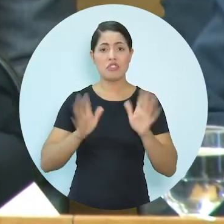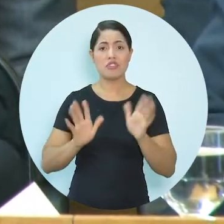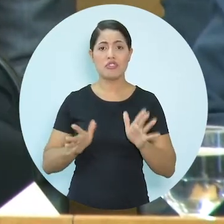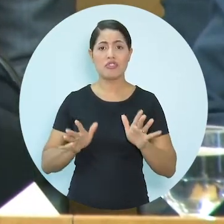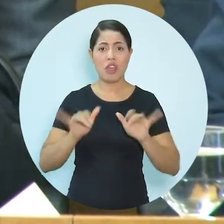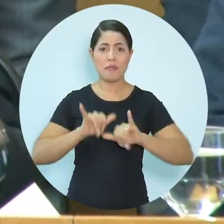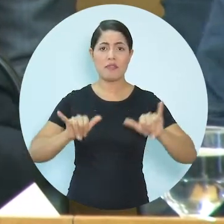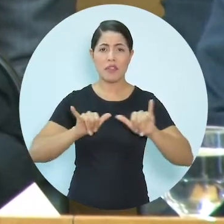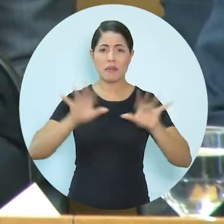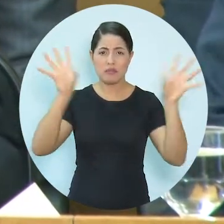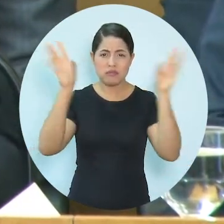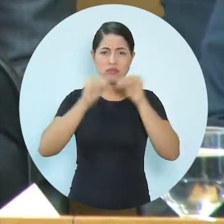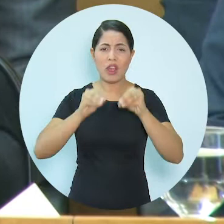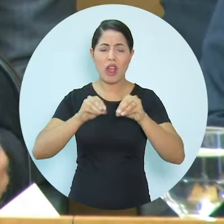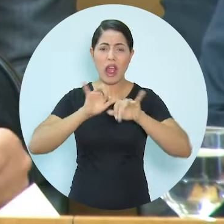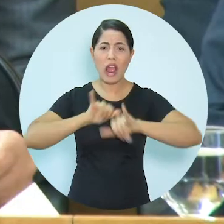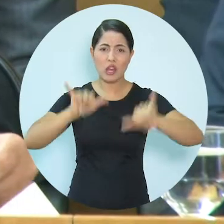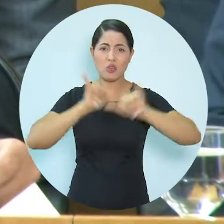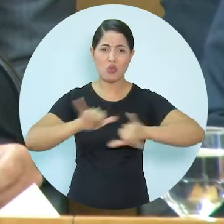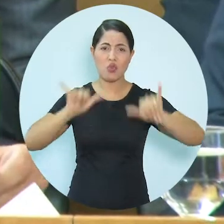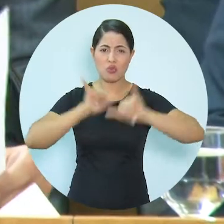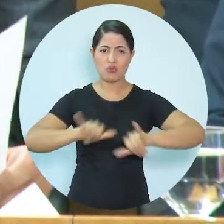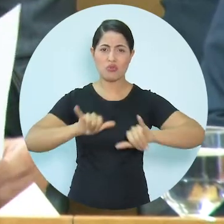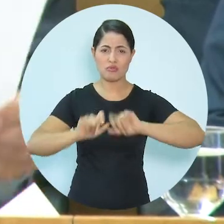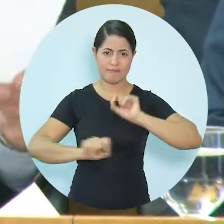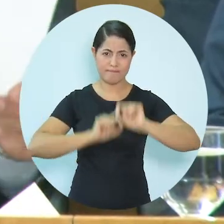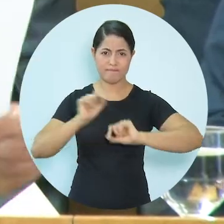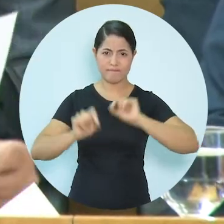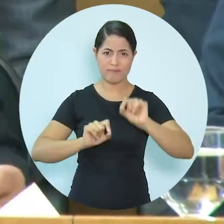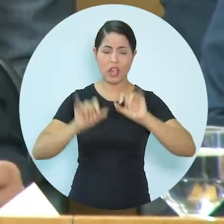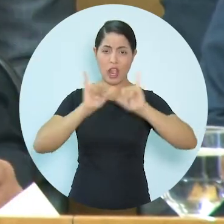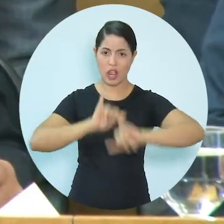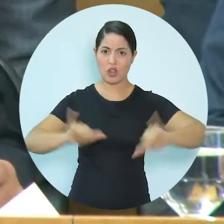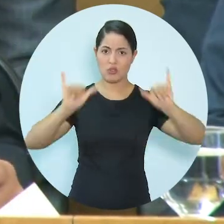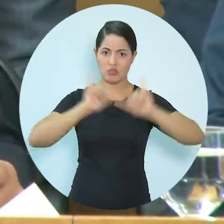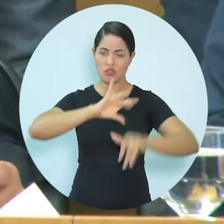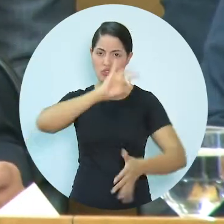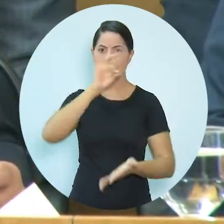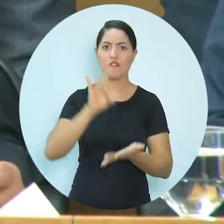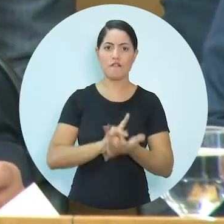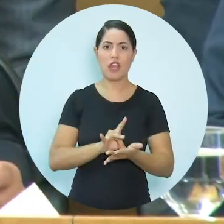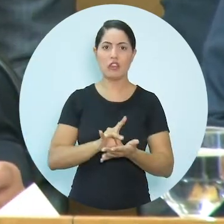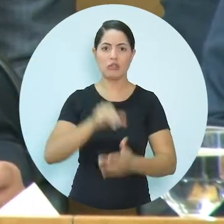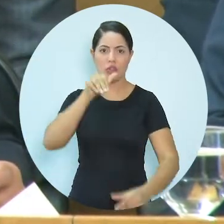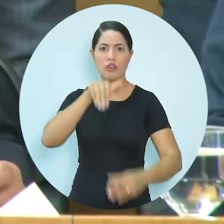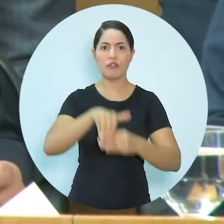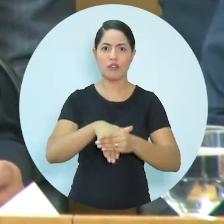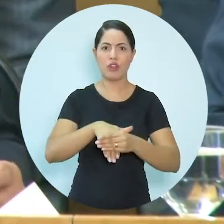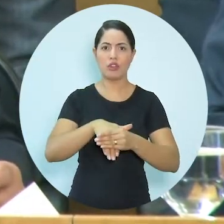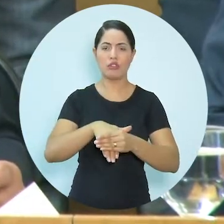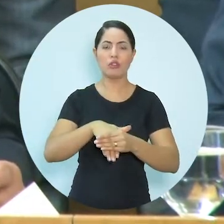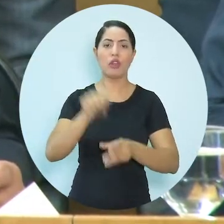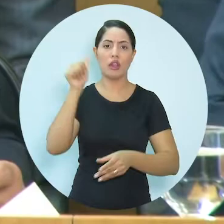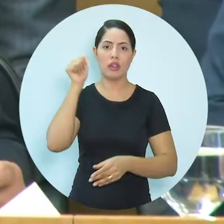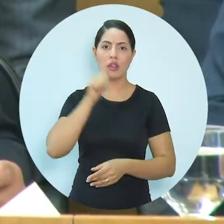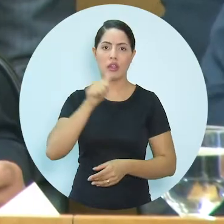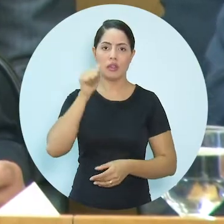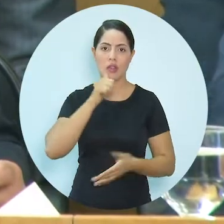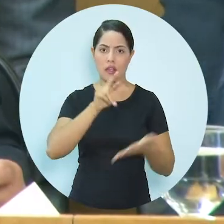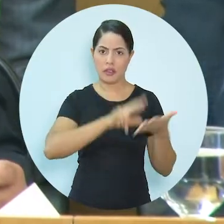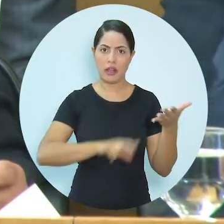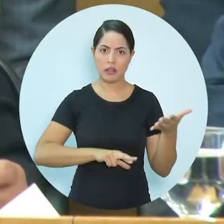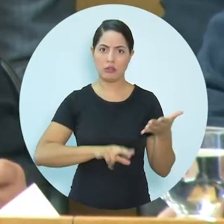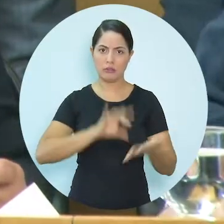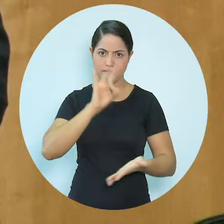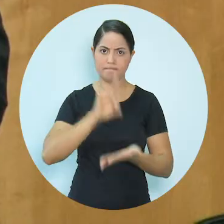Então, apenas para resumir a minha manifestação de outrora, eu endosso plenamente o voto da